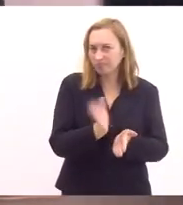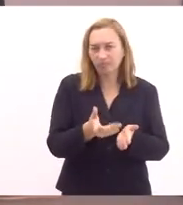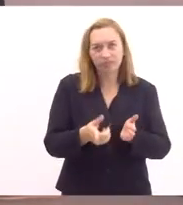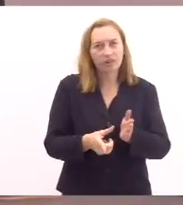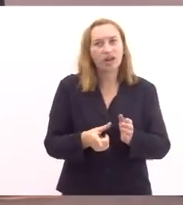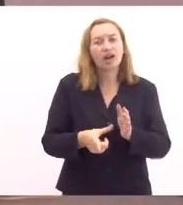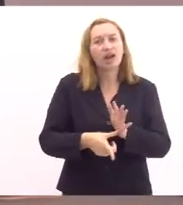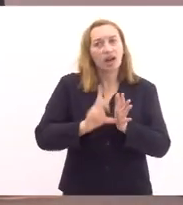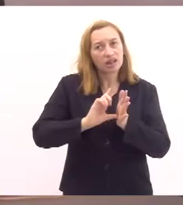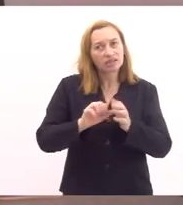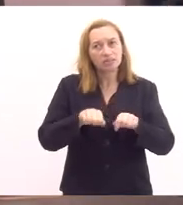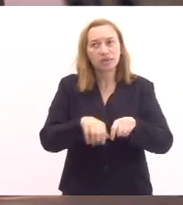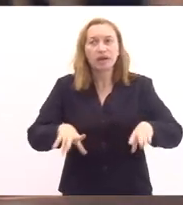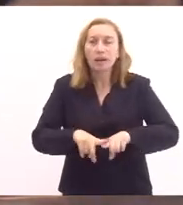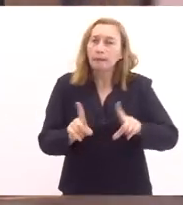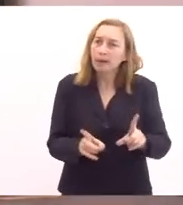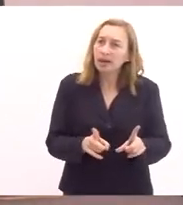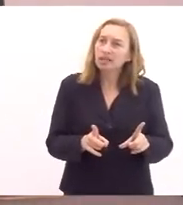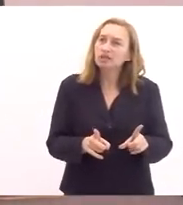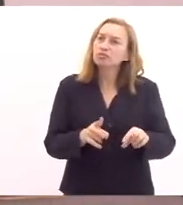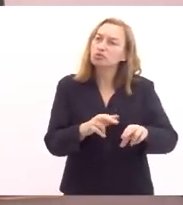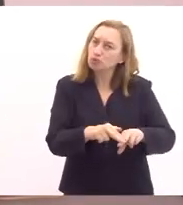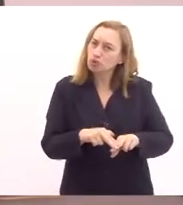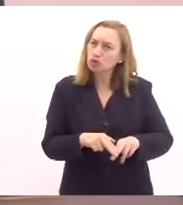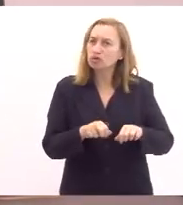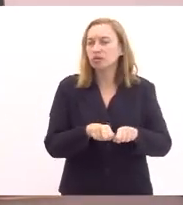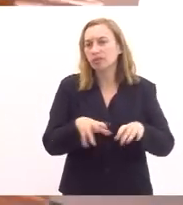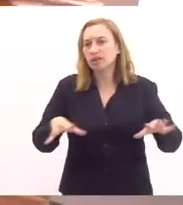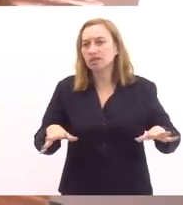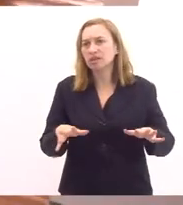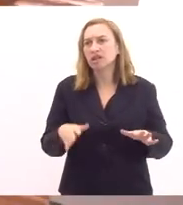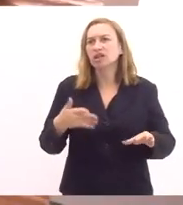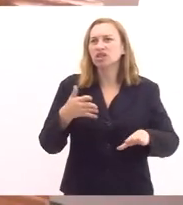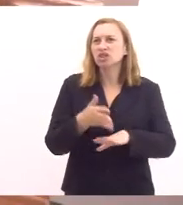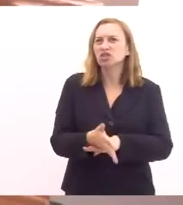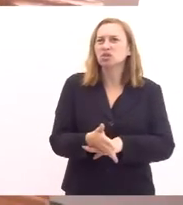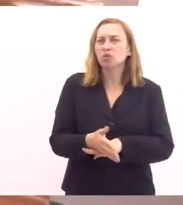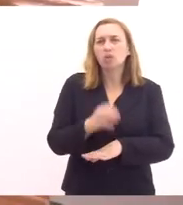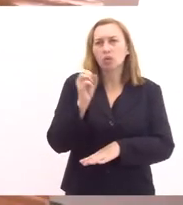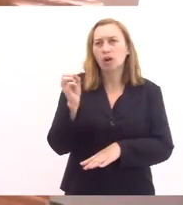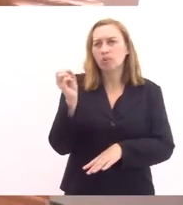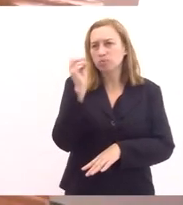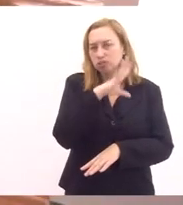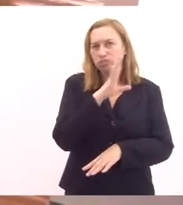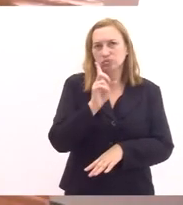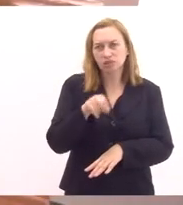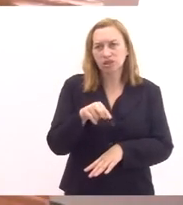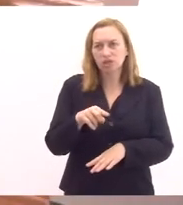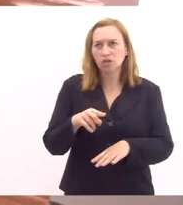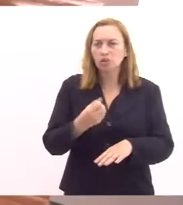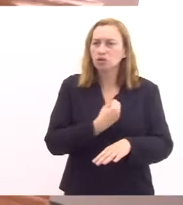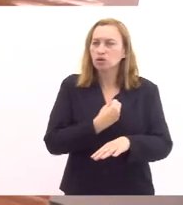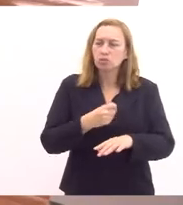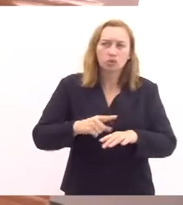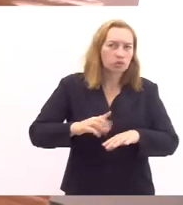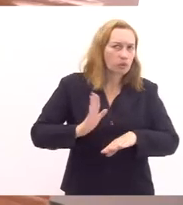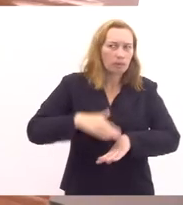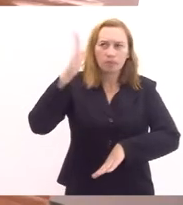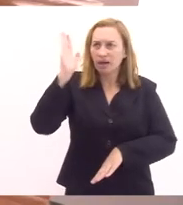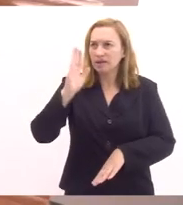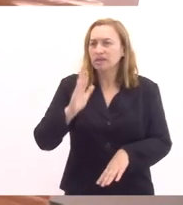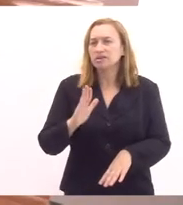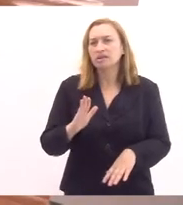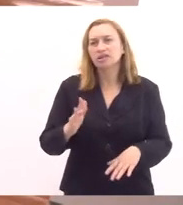anterior à pandemia mas não por ocasião da pandemia chegou às raias do Absurdo né Foi algo que tocou a todos